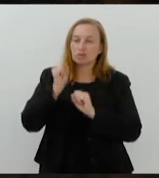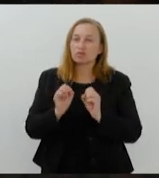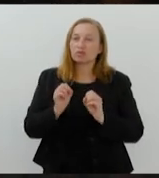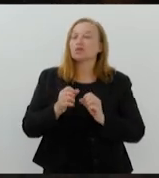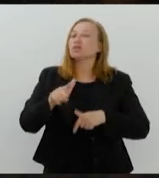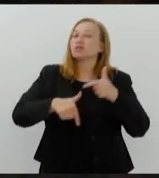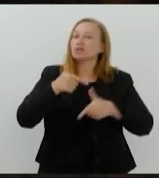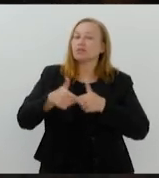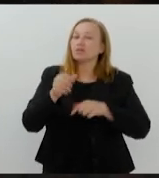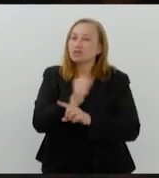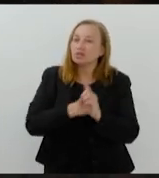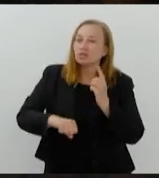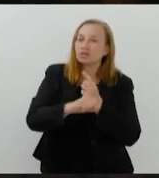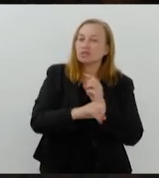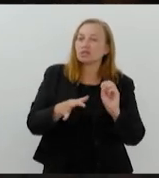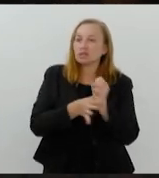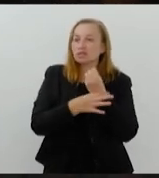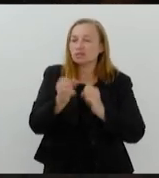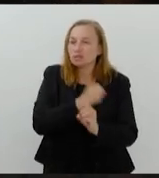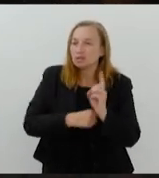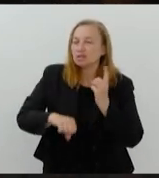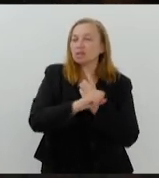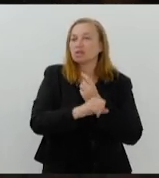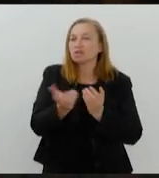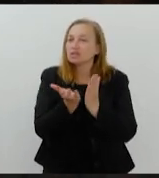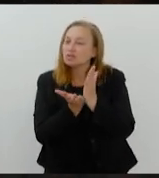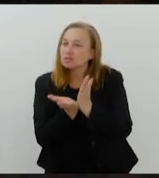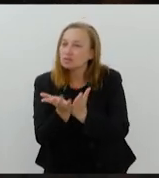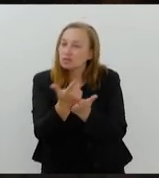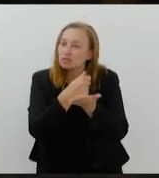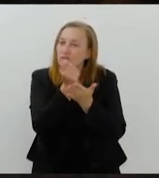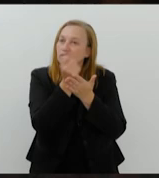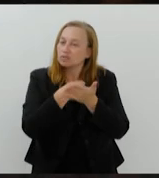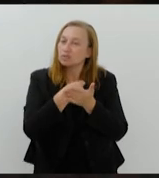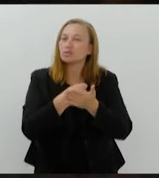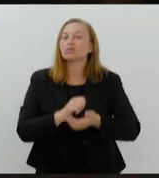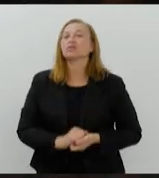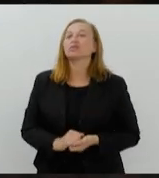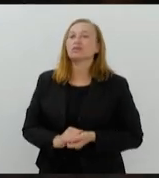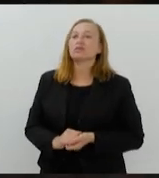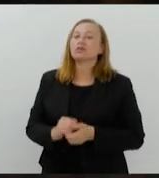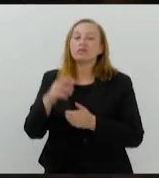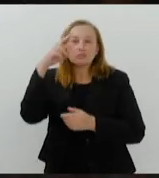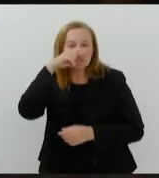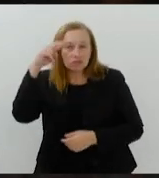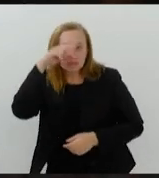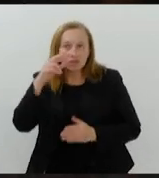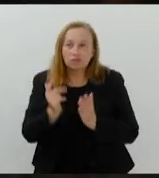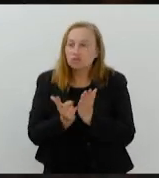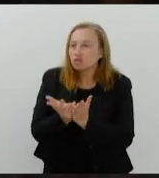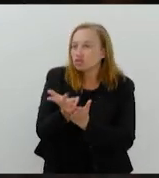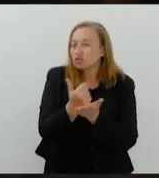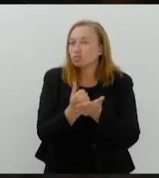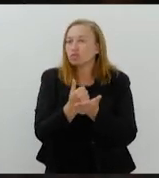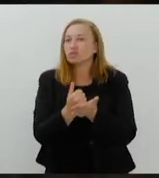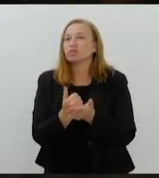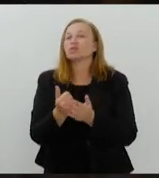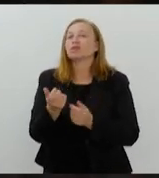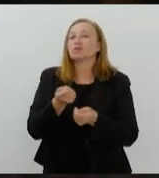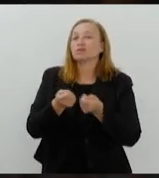Legislação Social, Seguridade Social, Tributação, Controle da Arrecadação Estadual, de Fiscalização dos Tributos Estaduais,